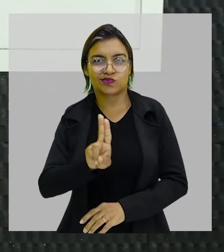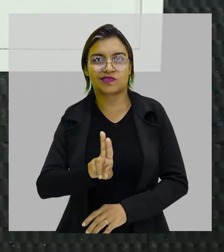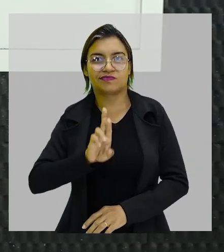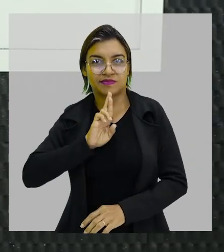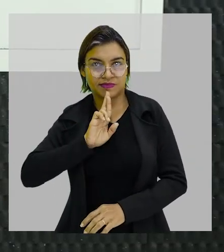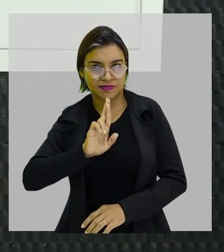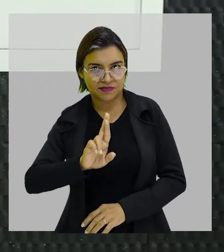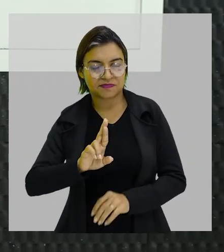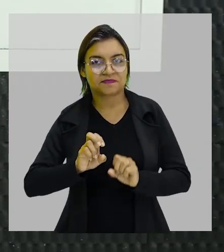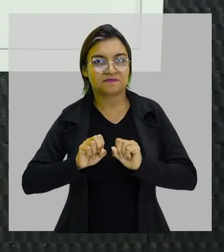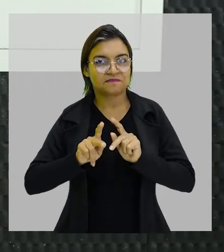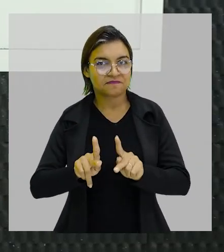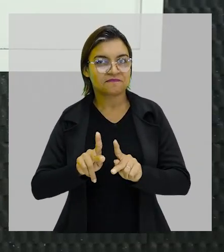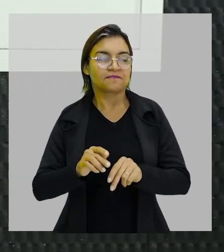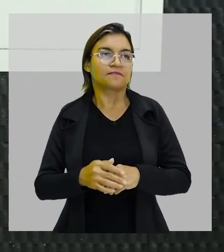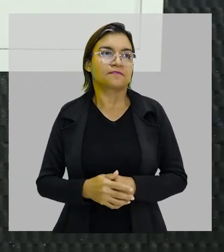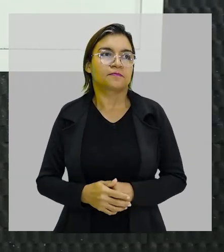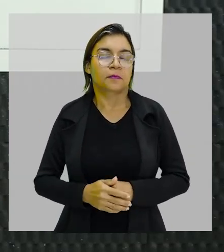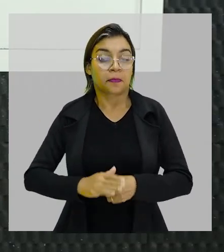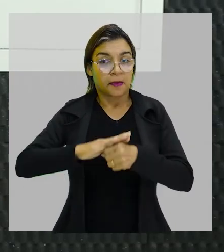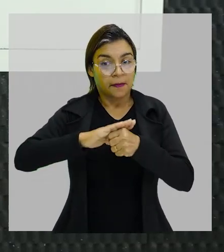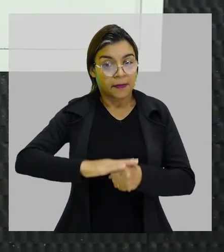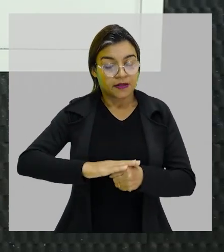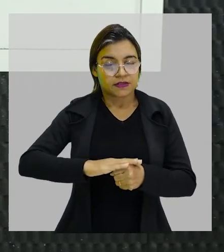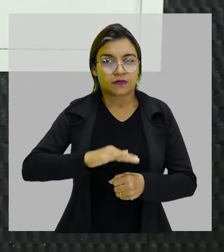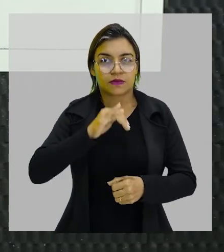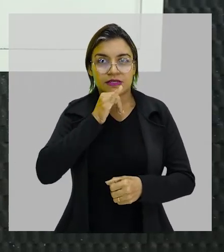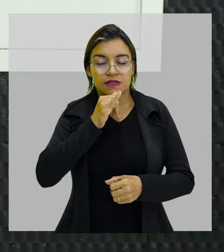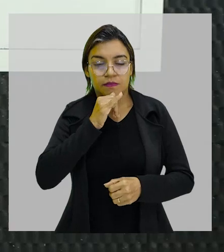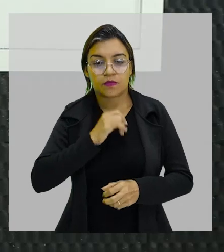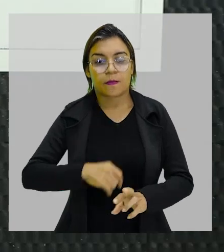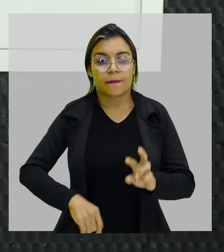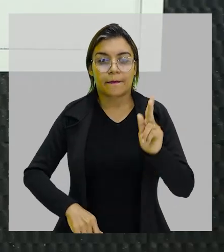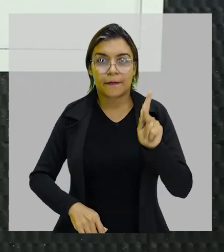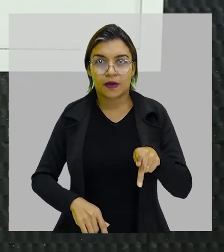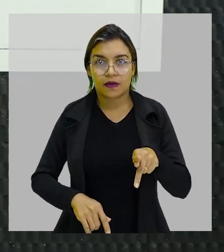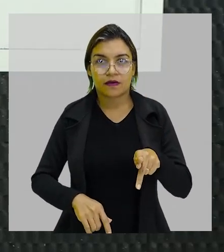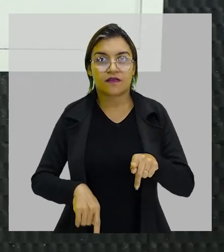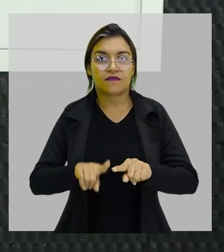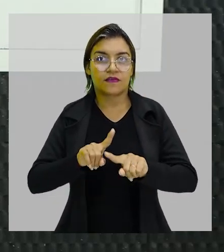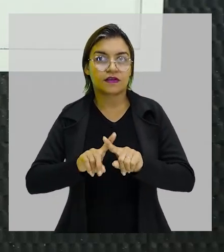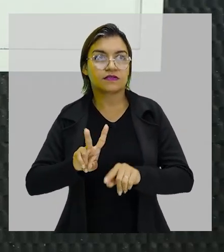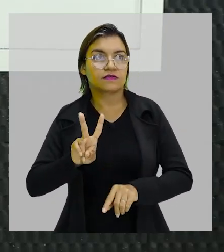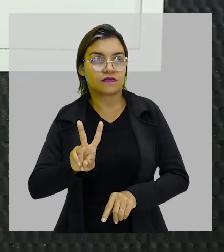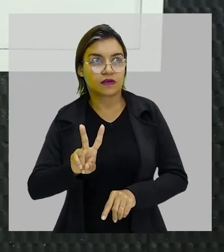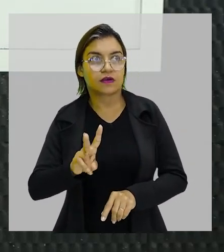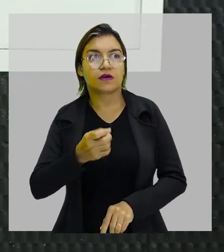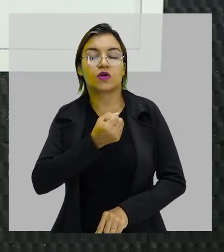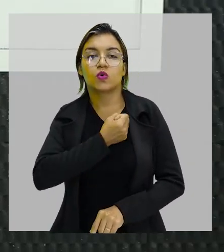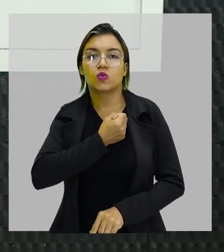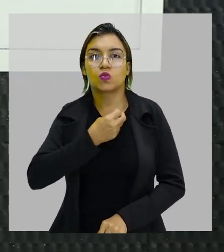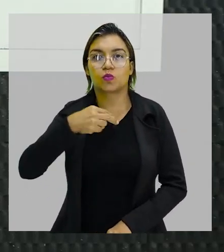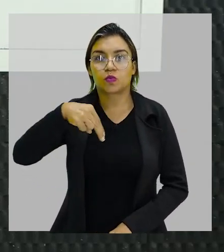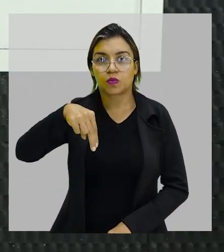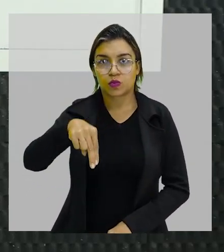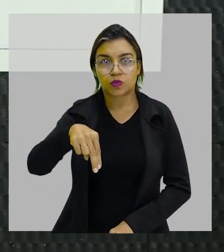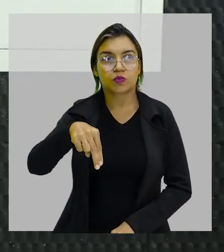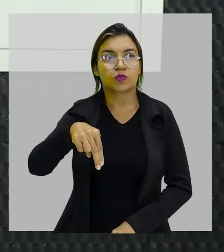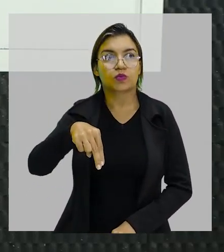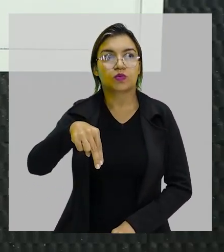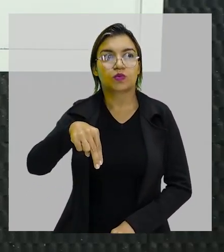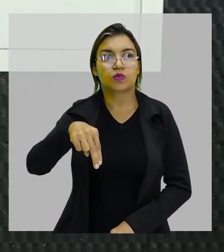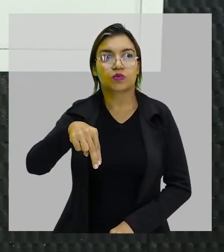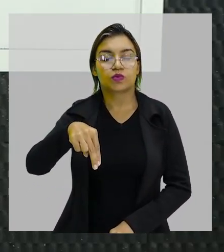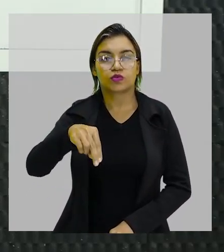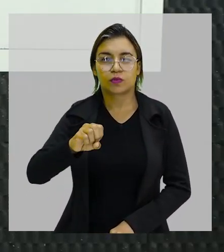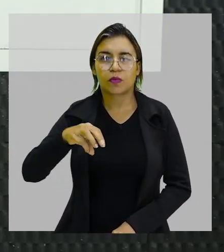né, que é pressão, volume, número de mols, constante universal, vezes a